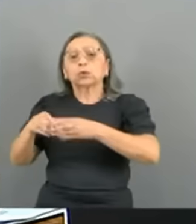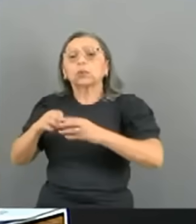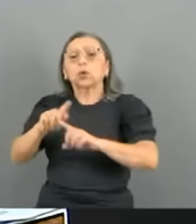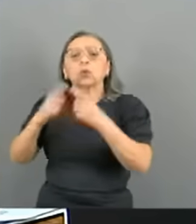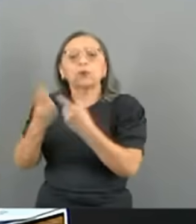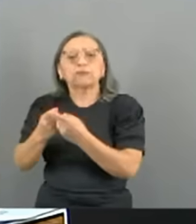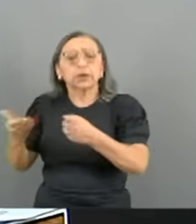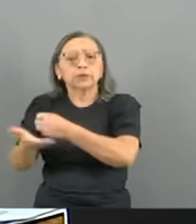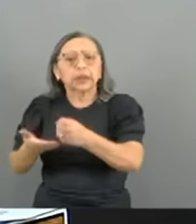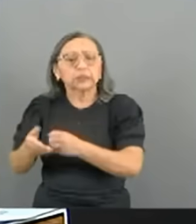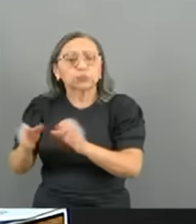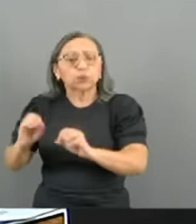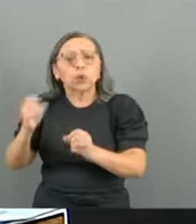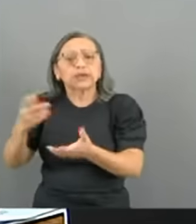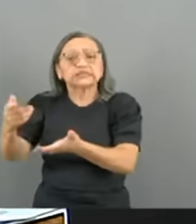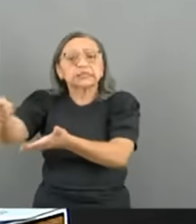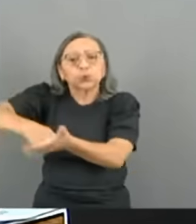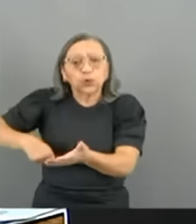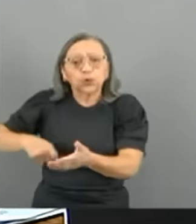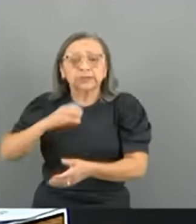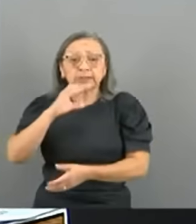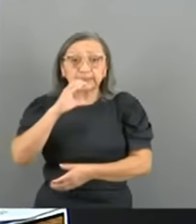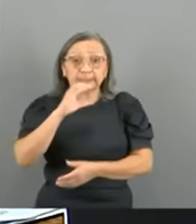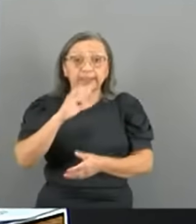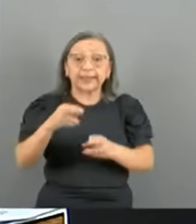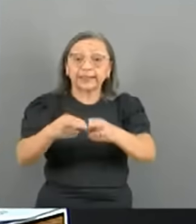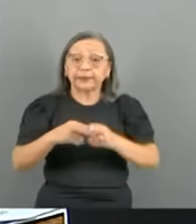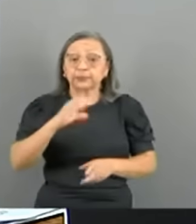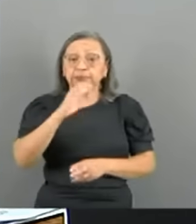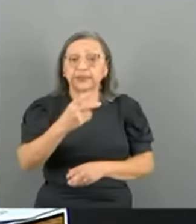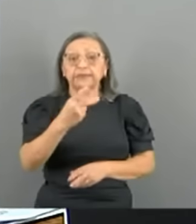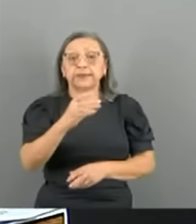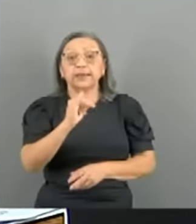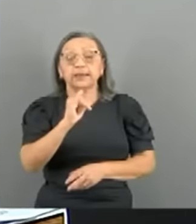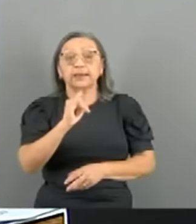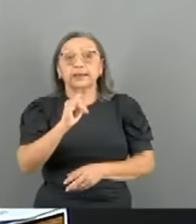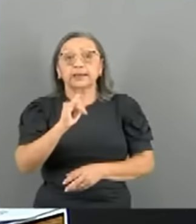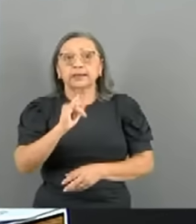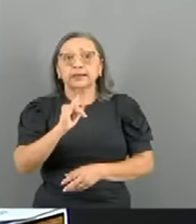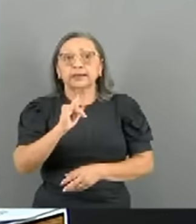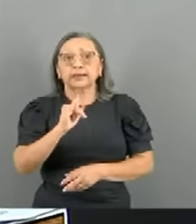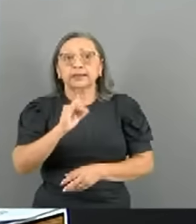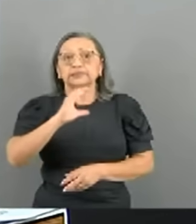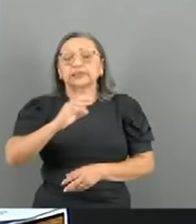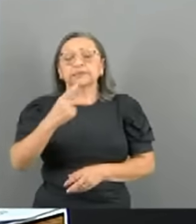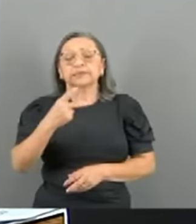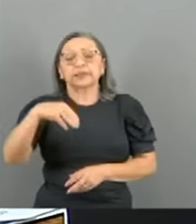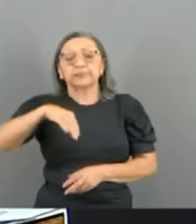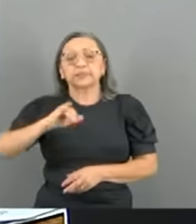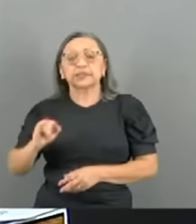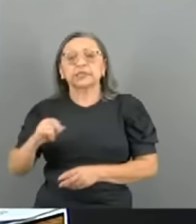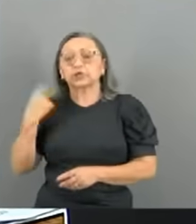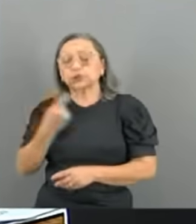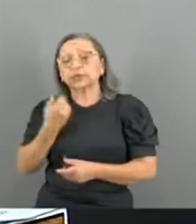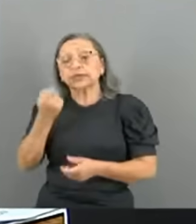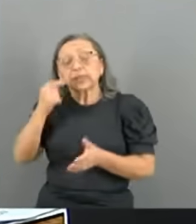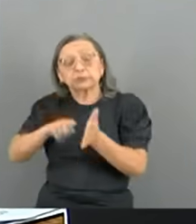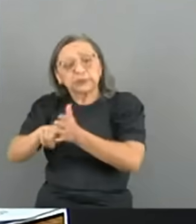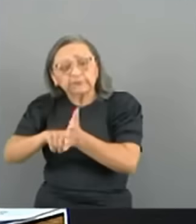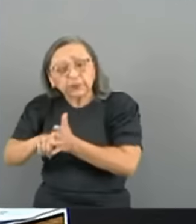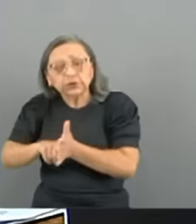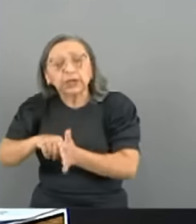gente quer investigar essa tragédia humanitária com os brasileiros? Por que